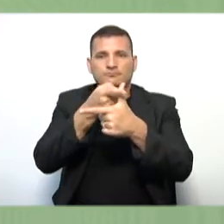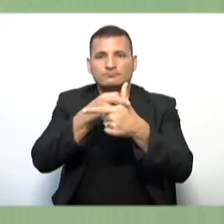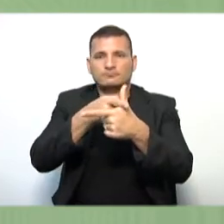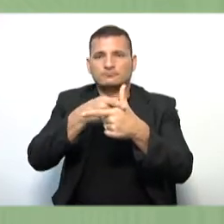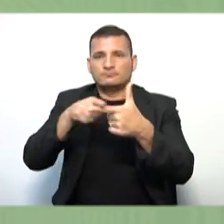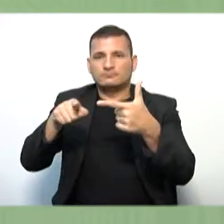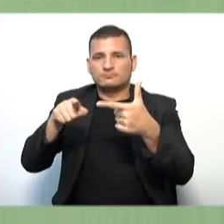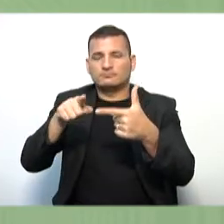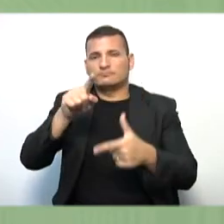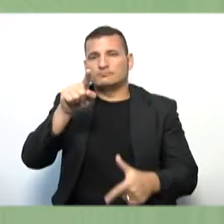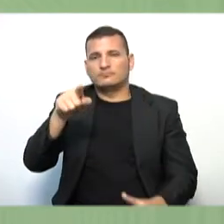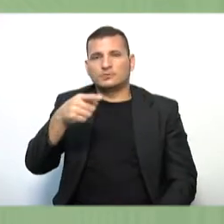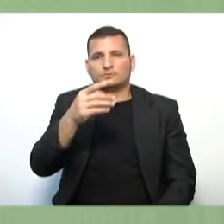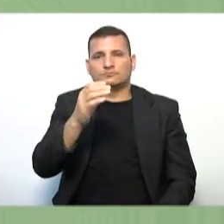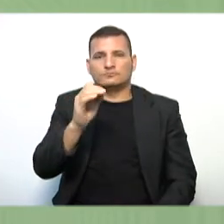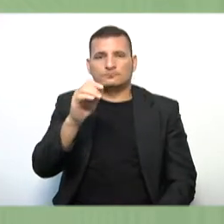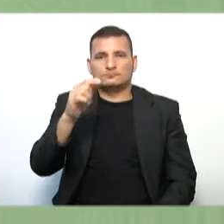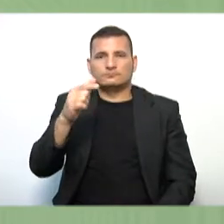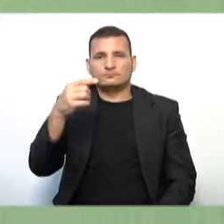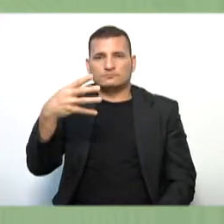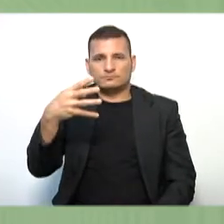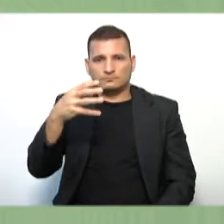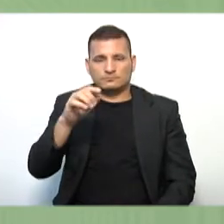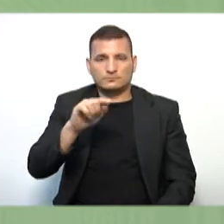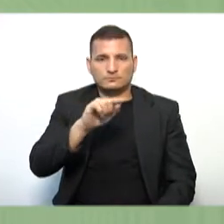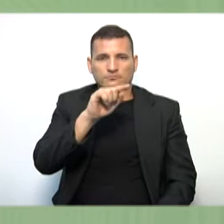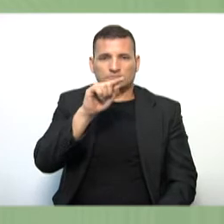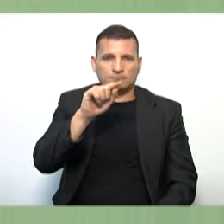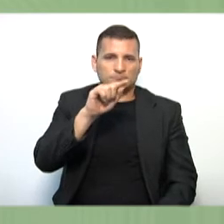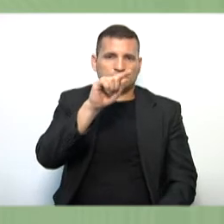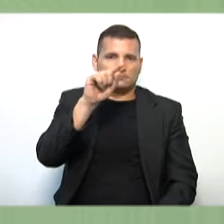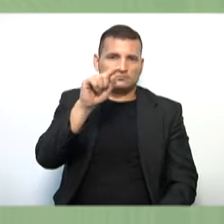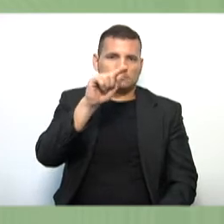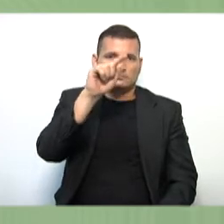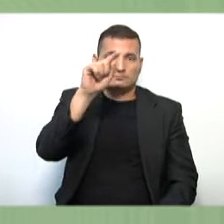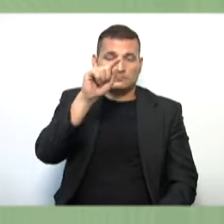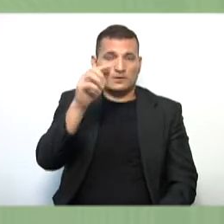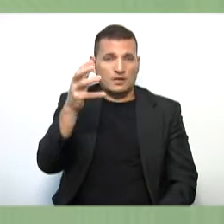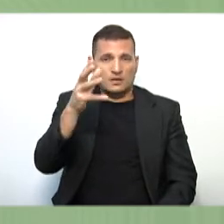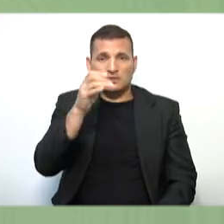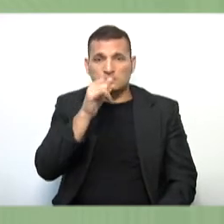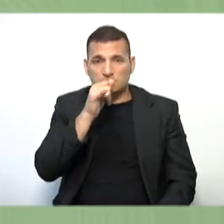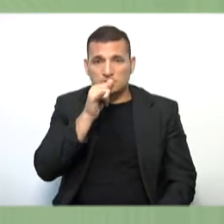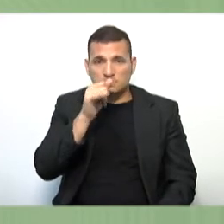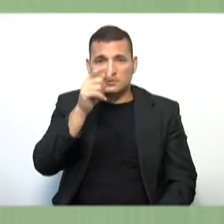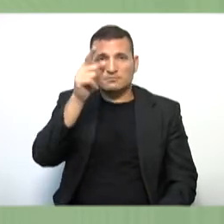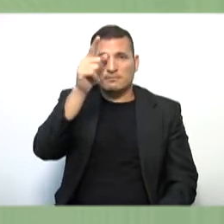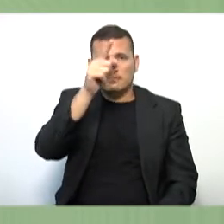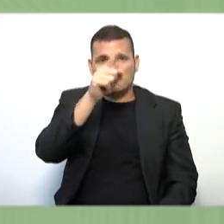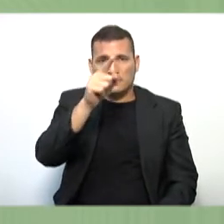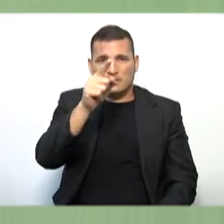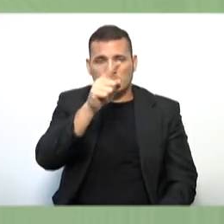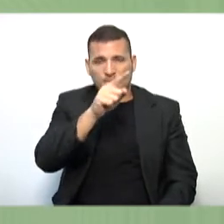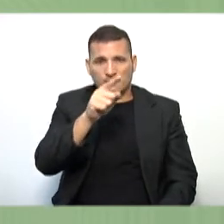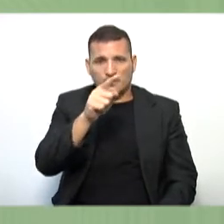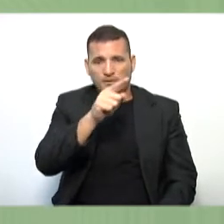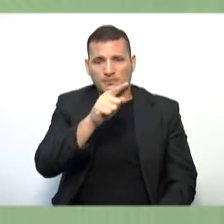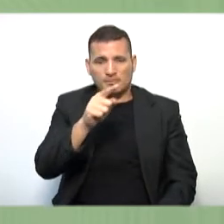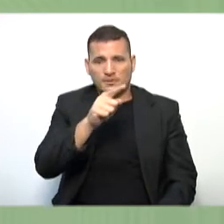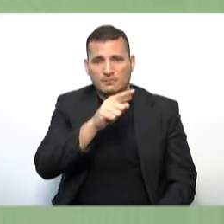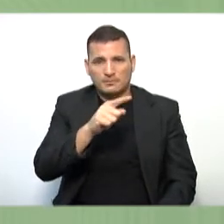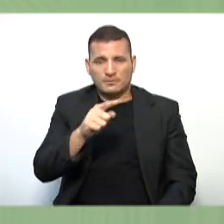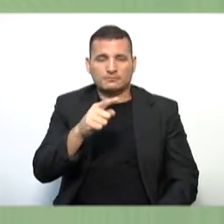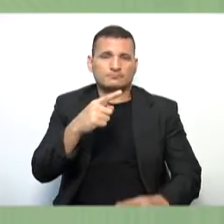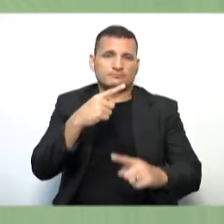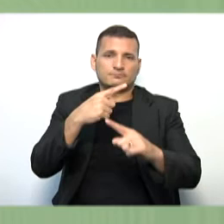você divide se você estiver subindo, ok? Agora, se você estiver descendo na escala, você